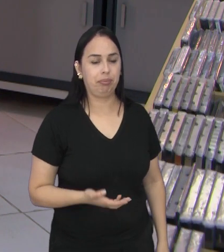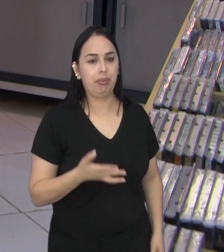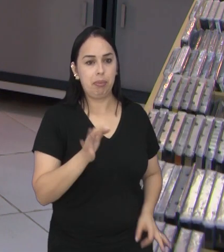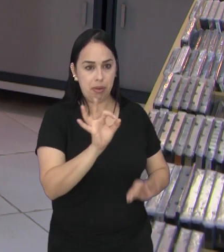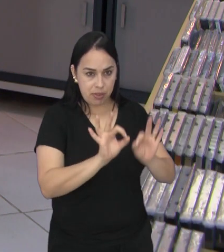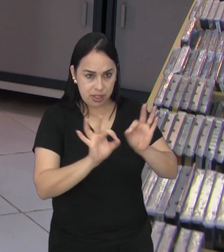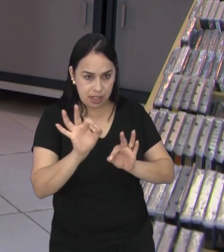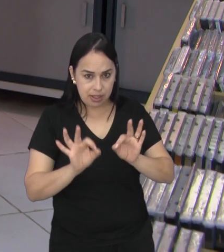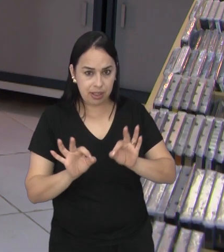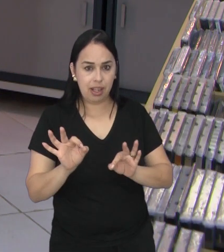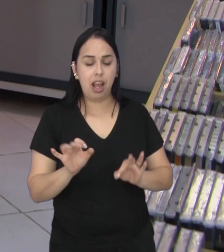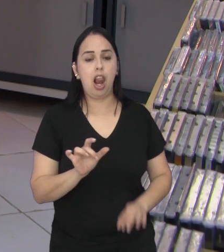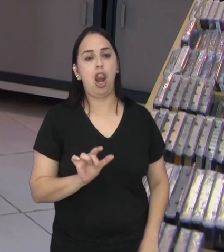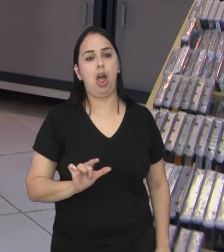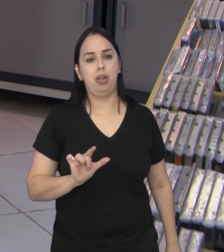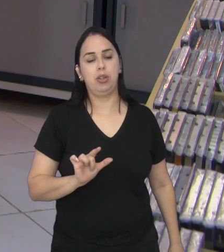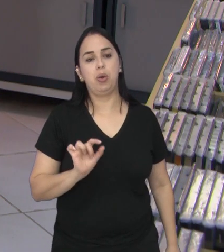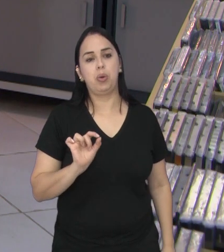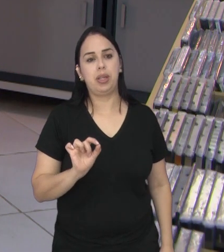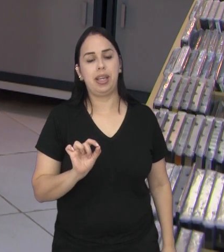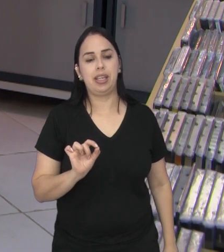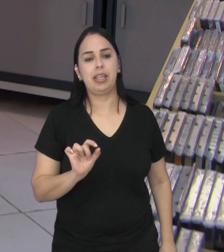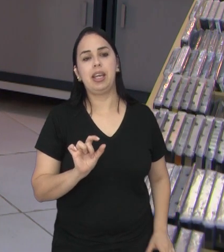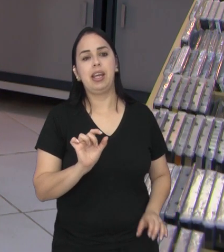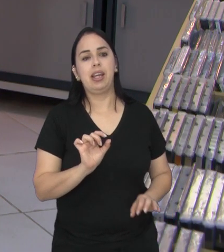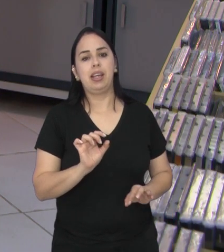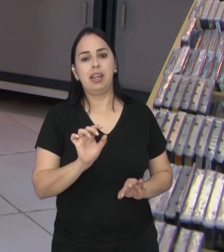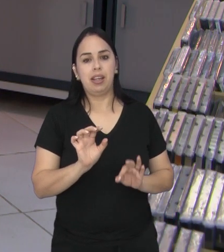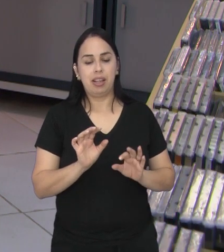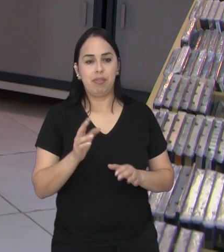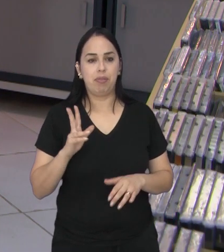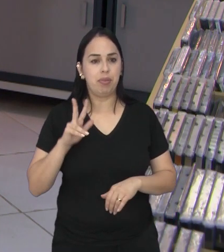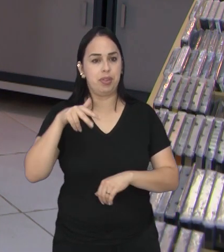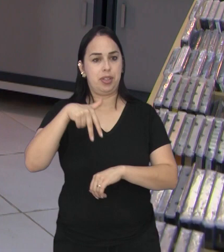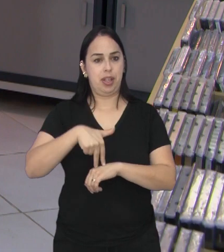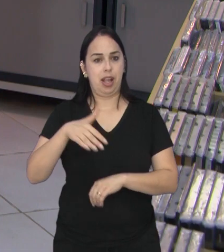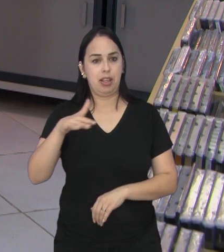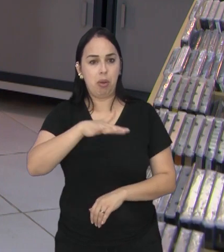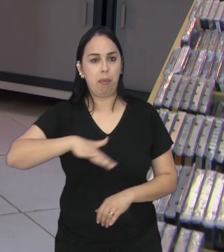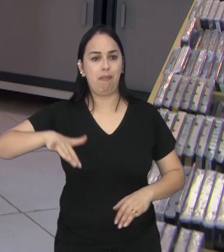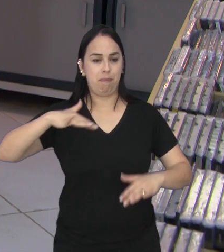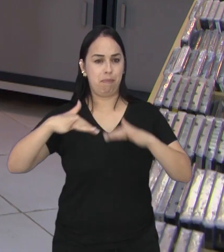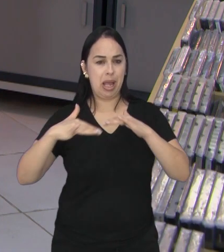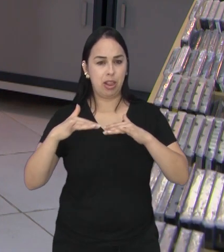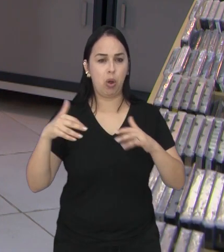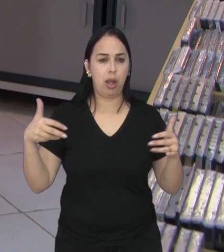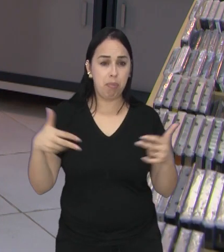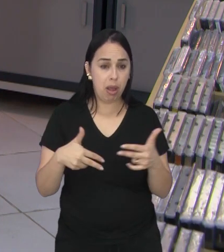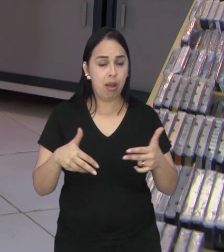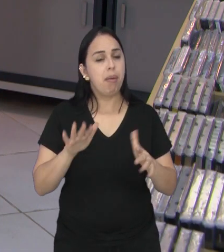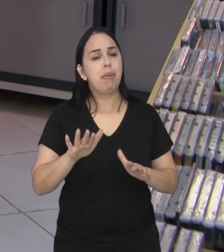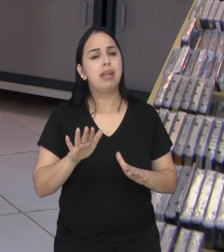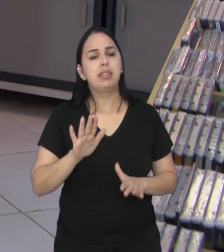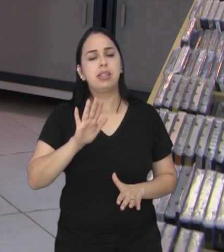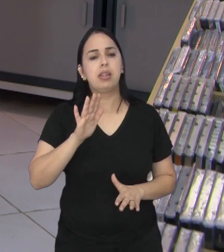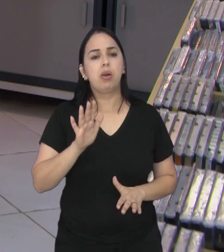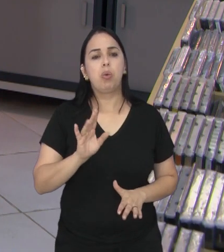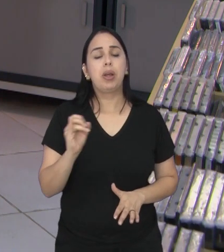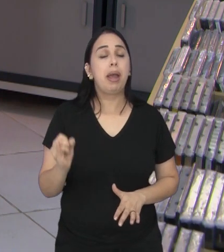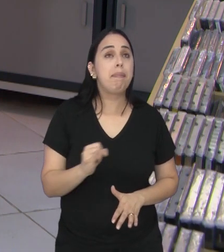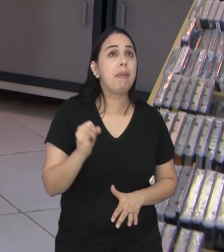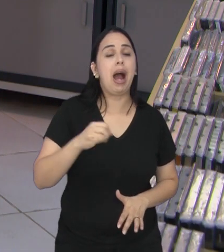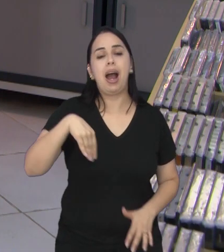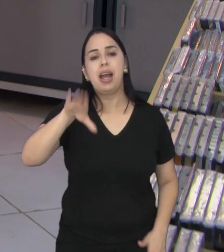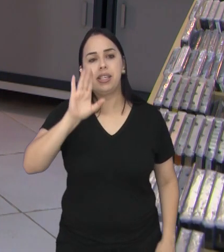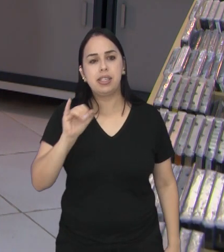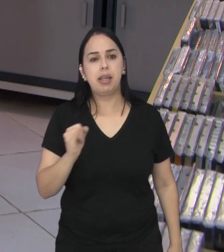produzir tudo isso, bom, óbvio, com certeza foi importante você estar ali dentro do movimento hip hop, né? Mas o que você acha que foi mais importante